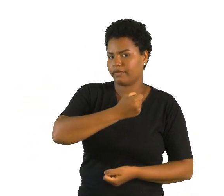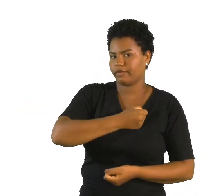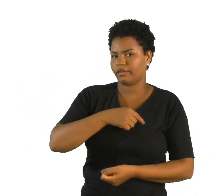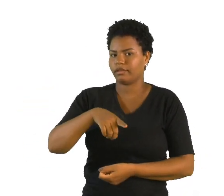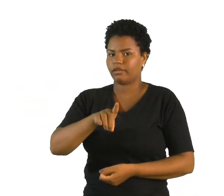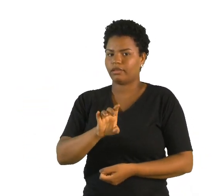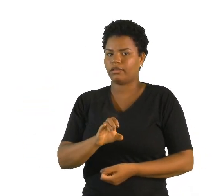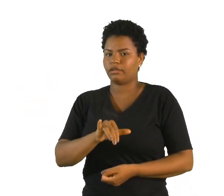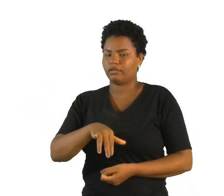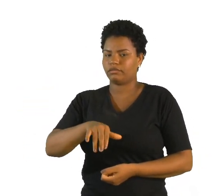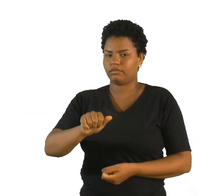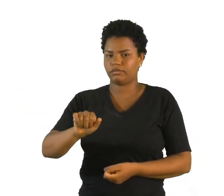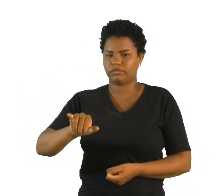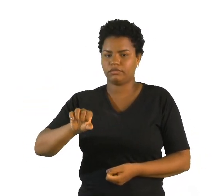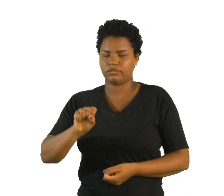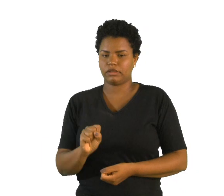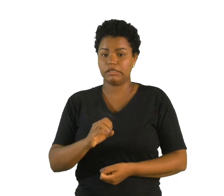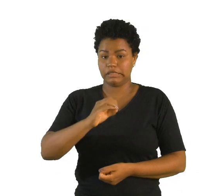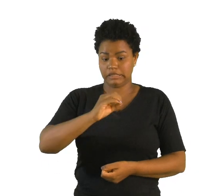decimais.